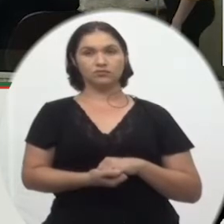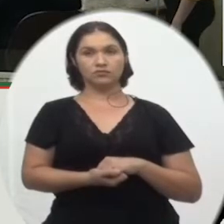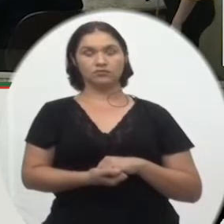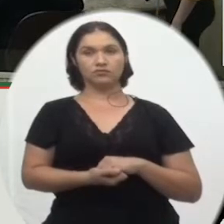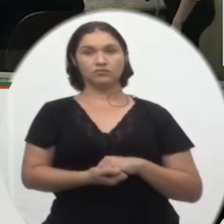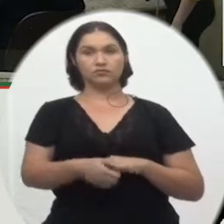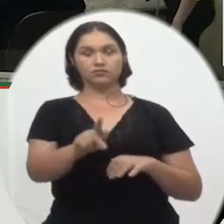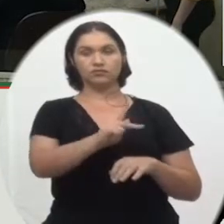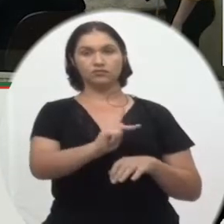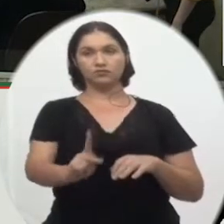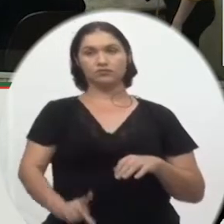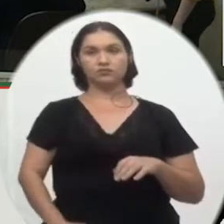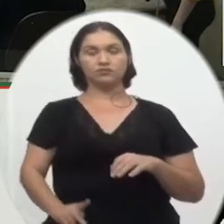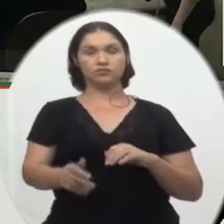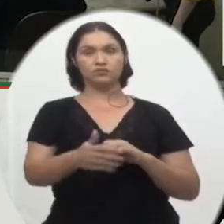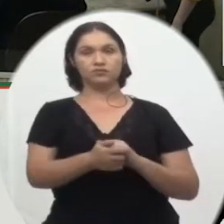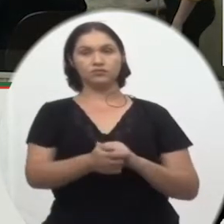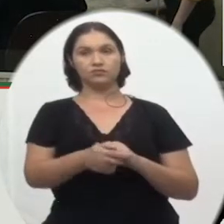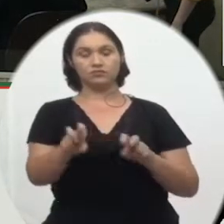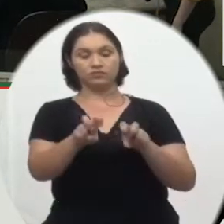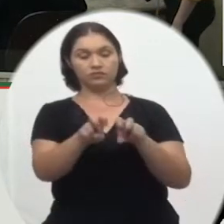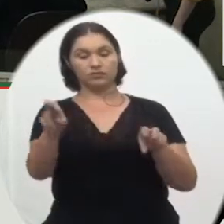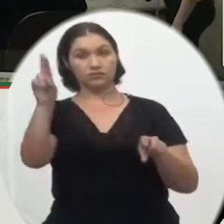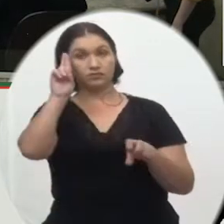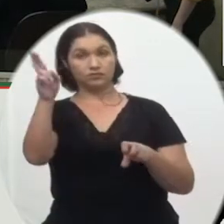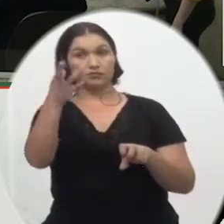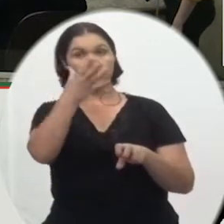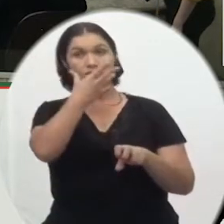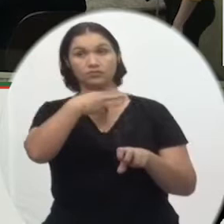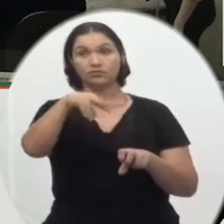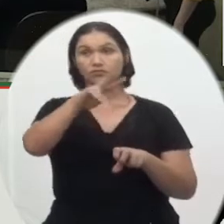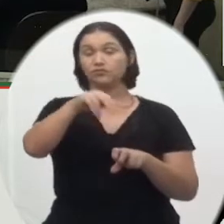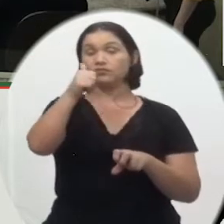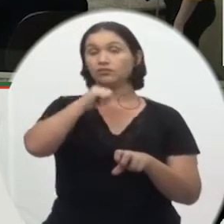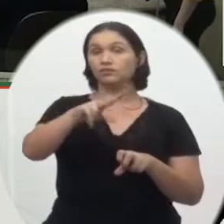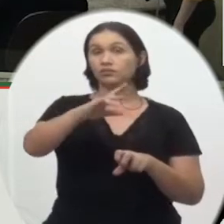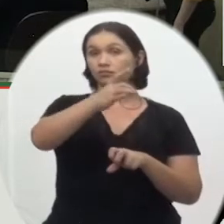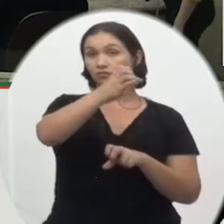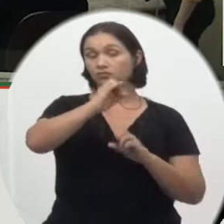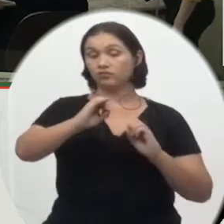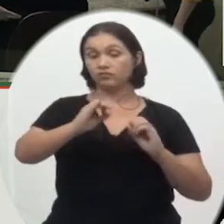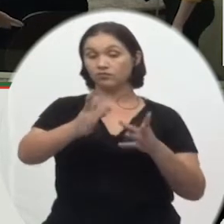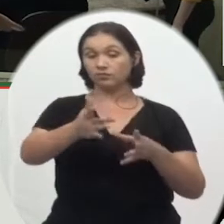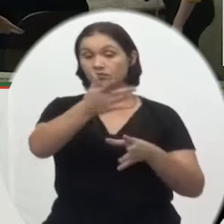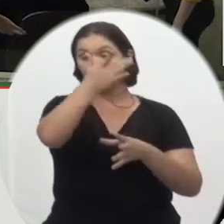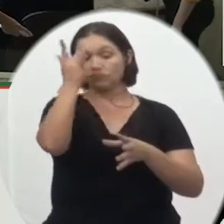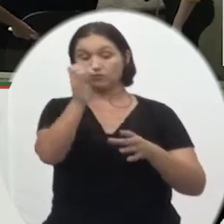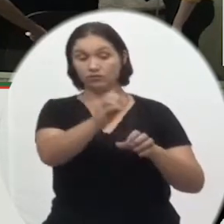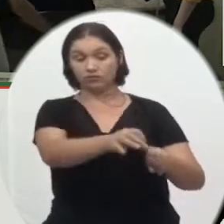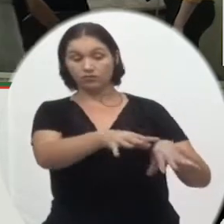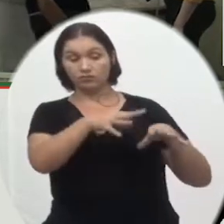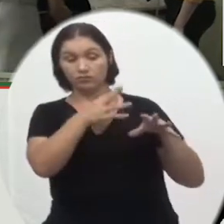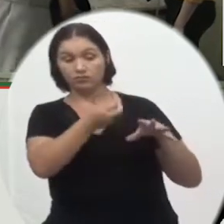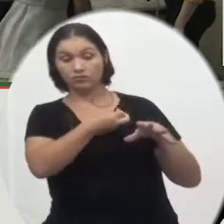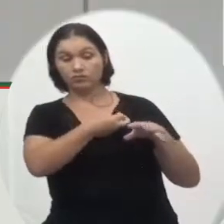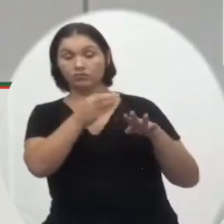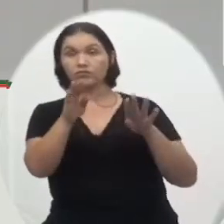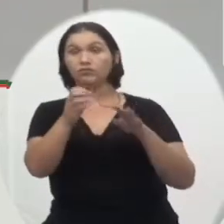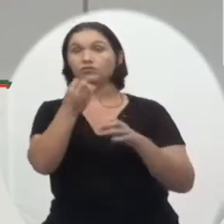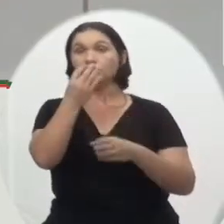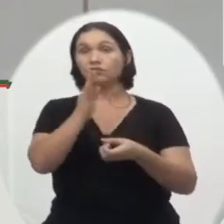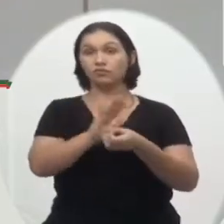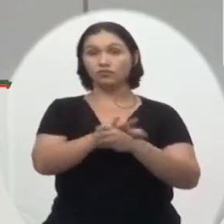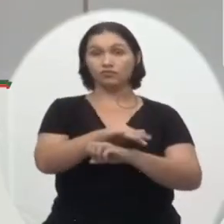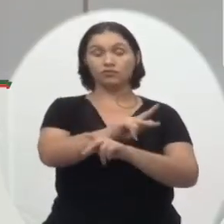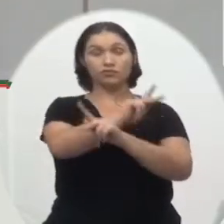minutos. Senhor presidente, membros da mesa, senhores vereadores, vereadoras, público presente, meu boa tarde a todos, shalom a